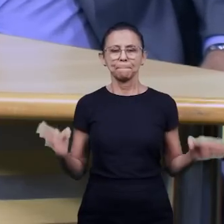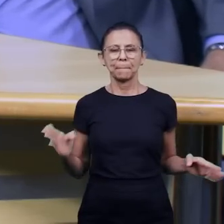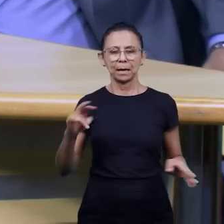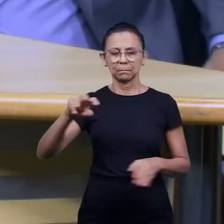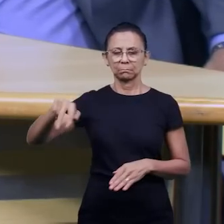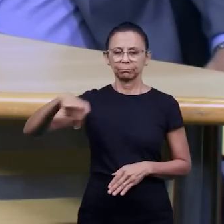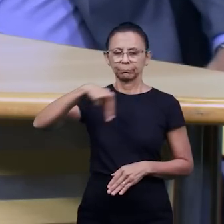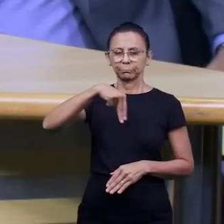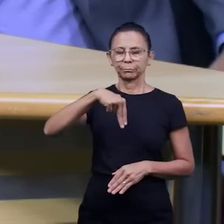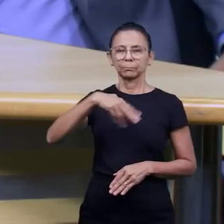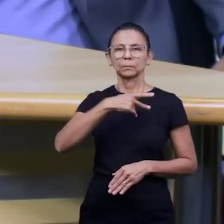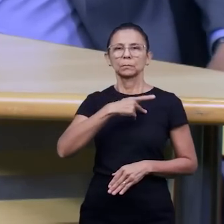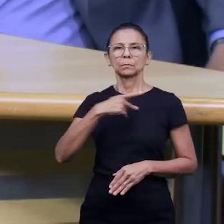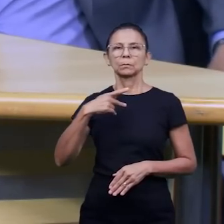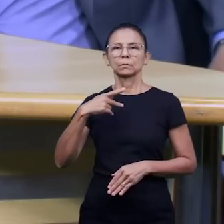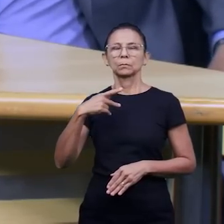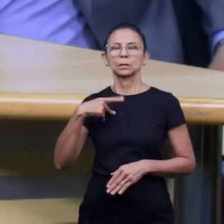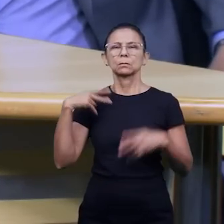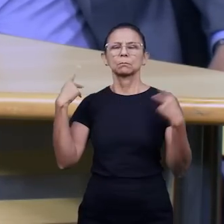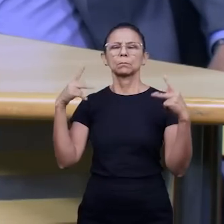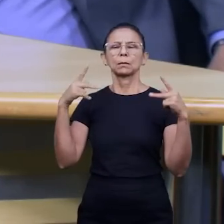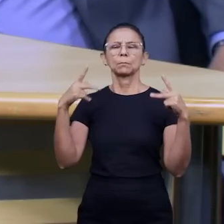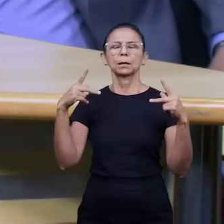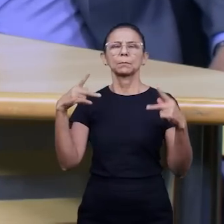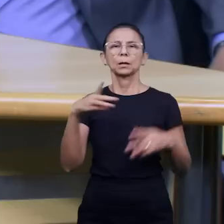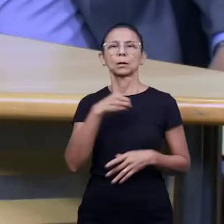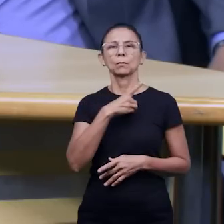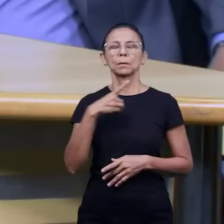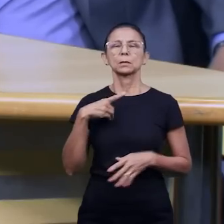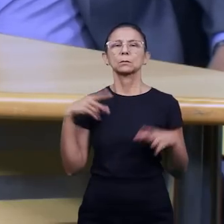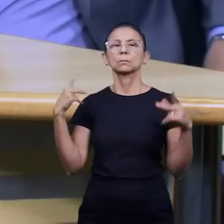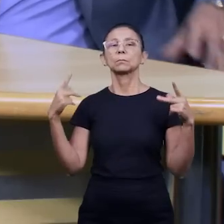crente. Então, você observa